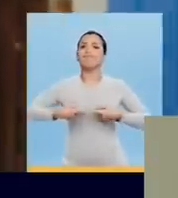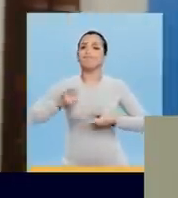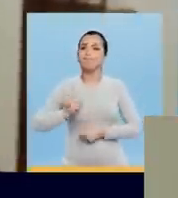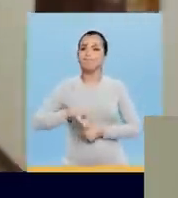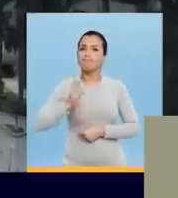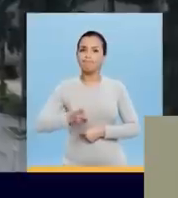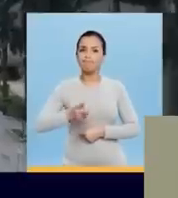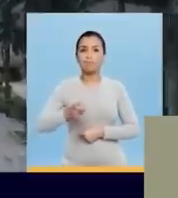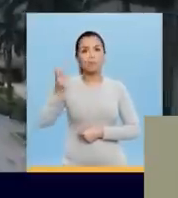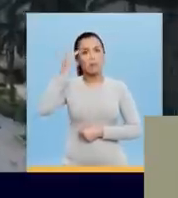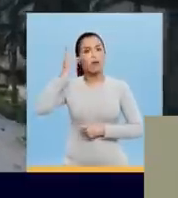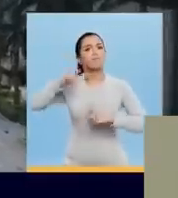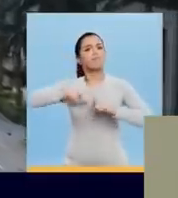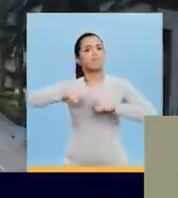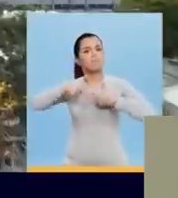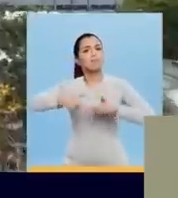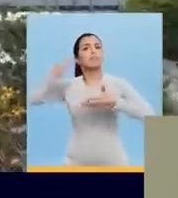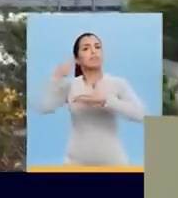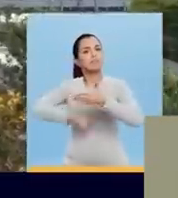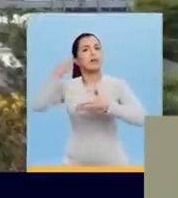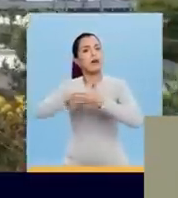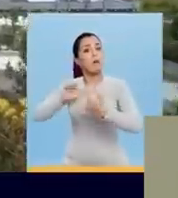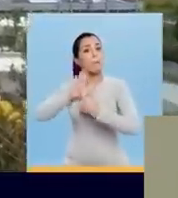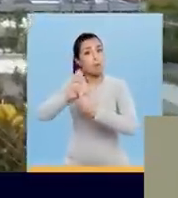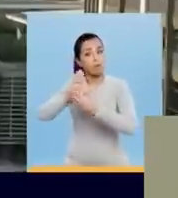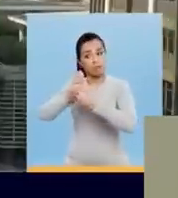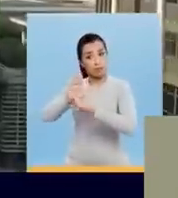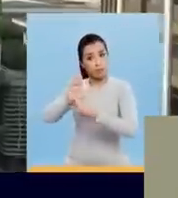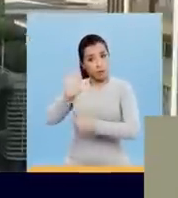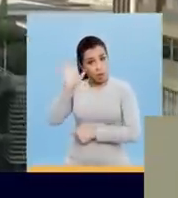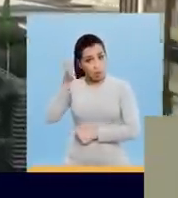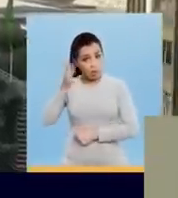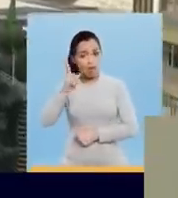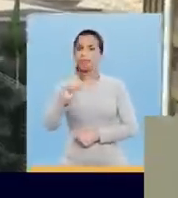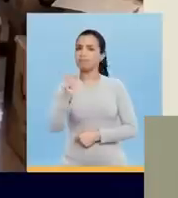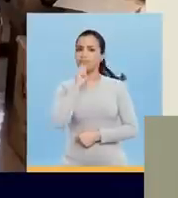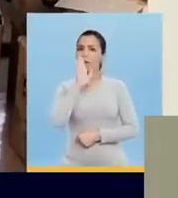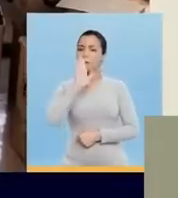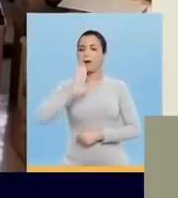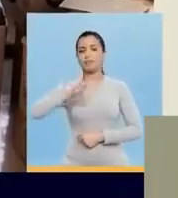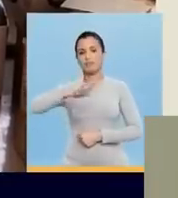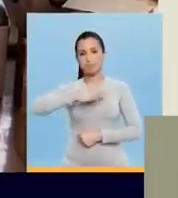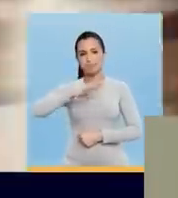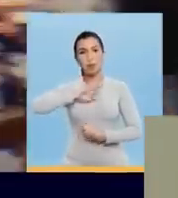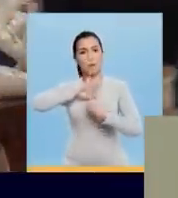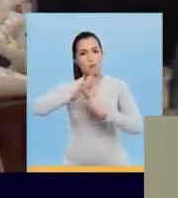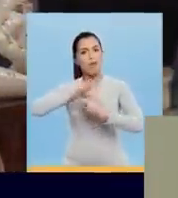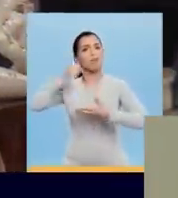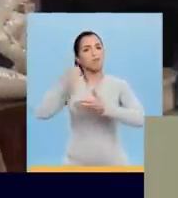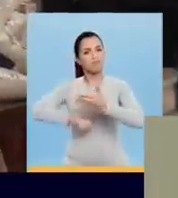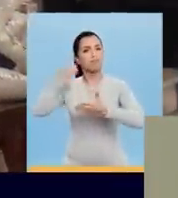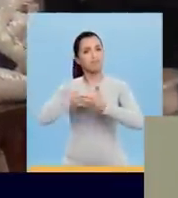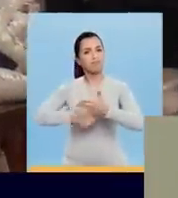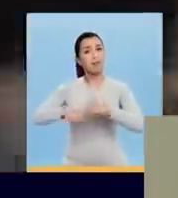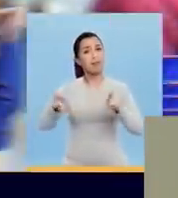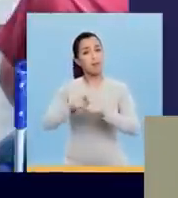desafio permanente. São Paulo foi à luta e deu o exemplo. As coisas não estão resolvidas, mas a cidade mostrou mais uma vez a